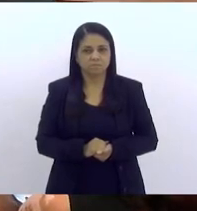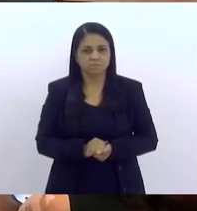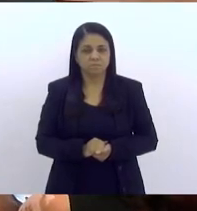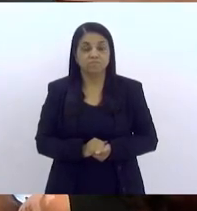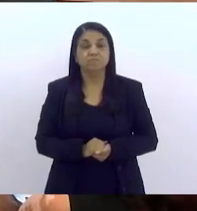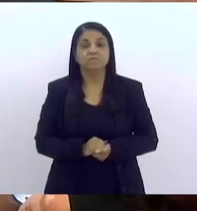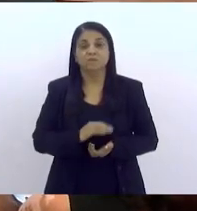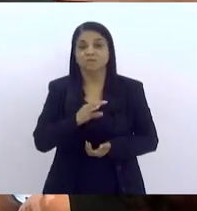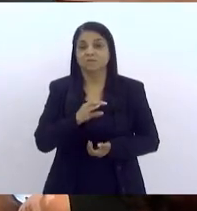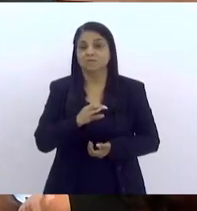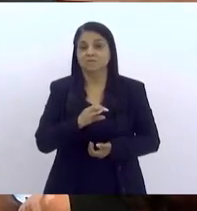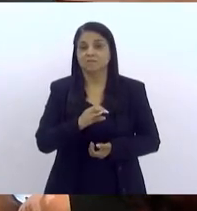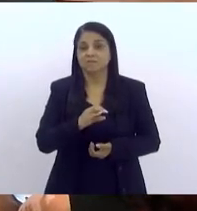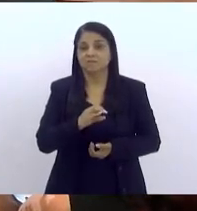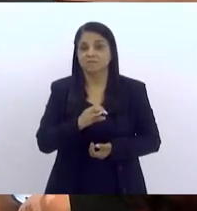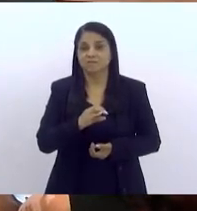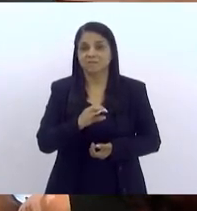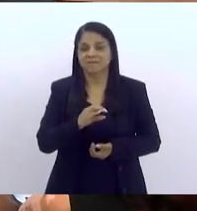Alô